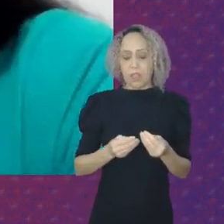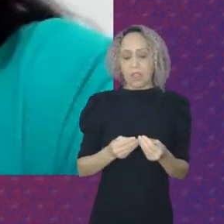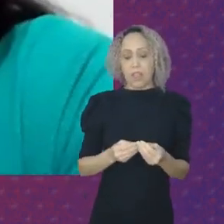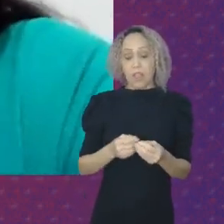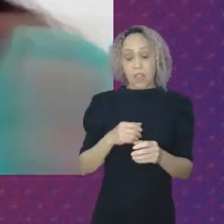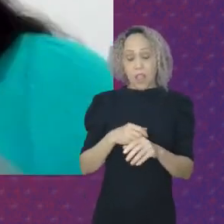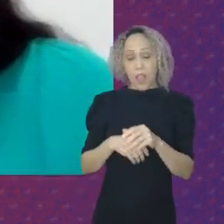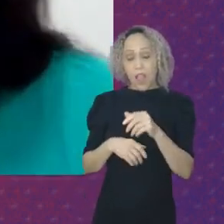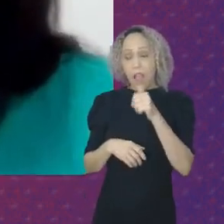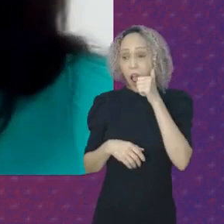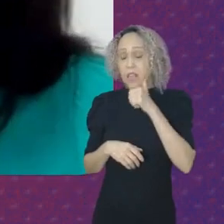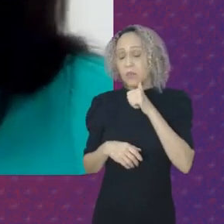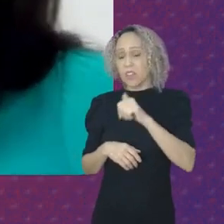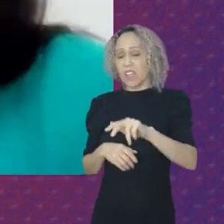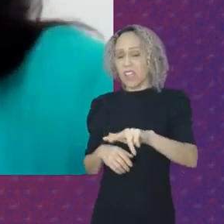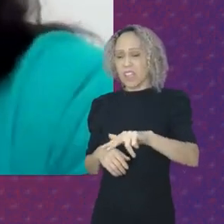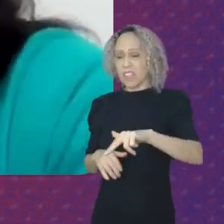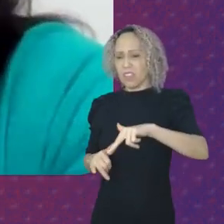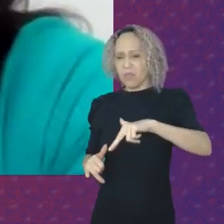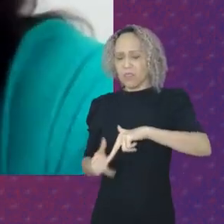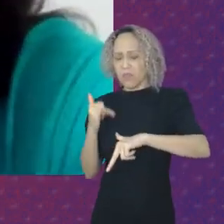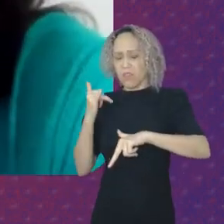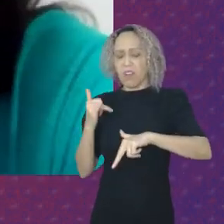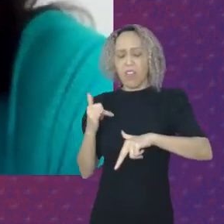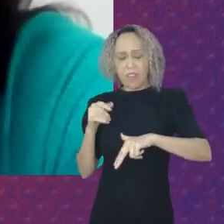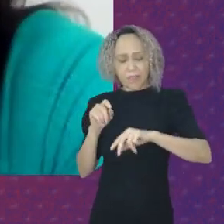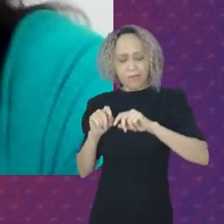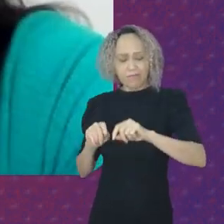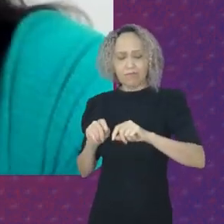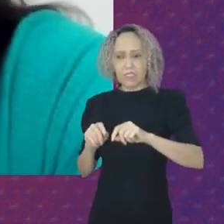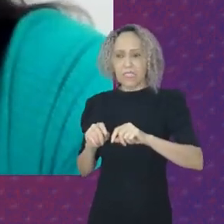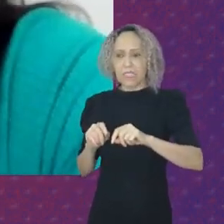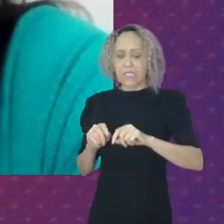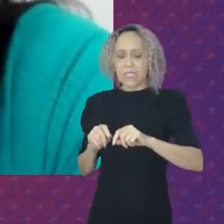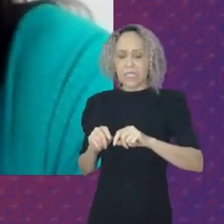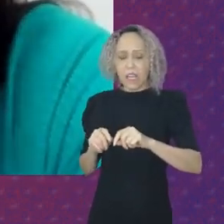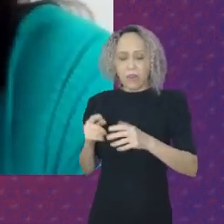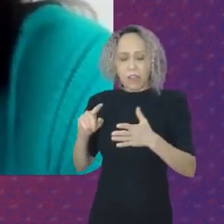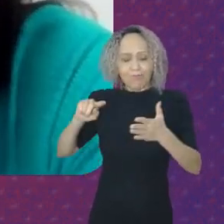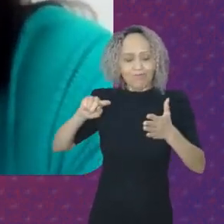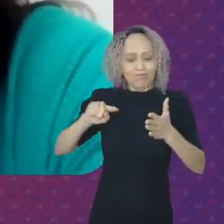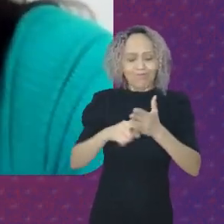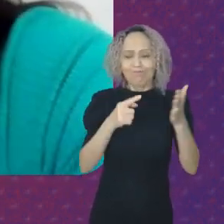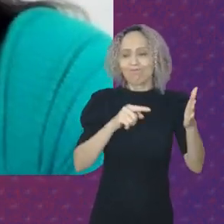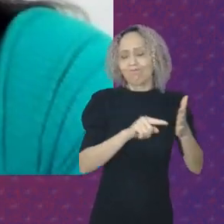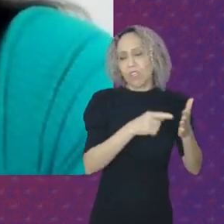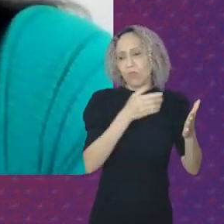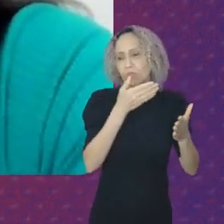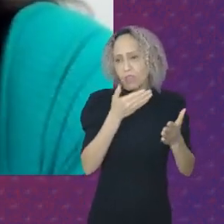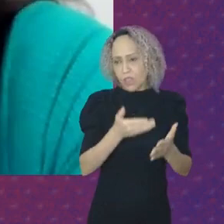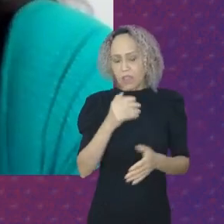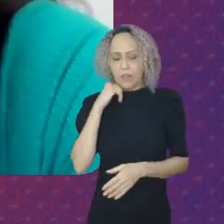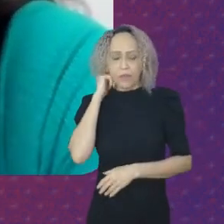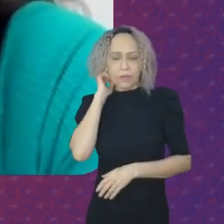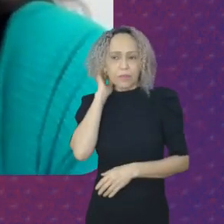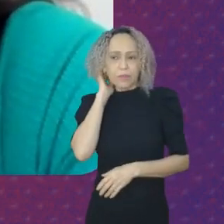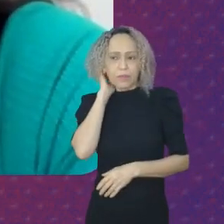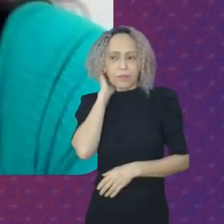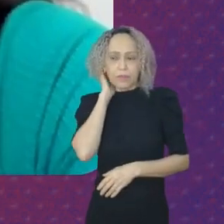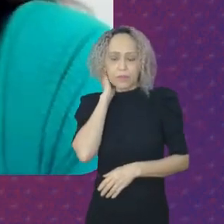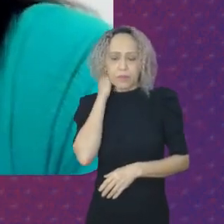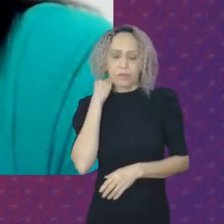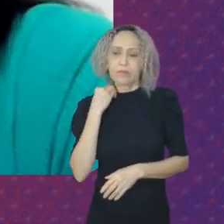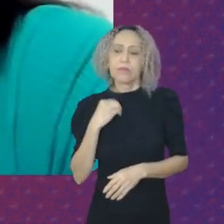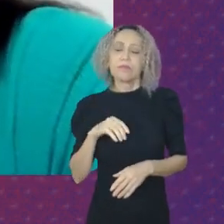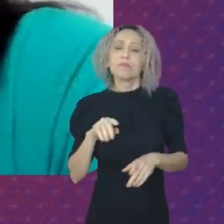violência. Então, paralelamente, a criação da secretaria e a criação da ouvidoria também estava sendo